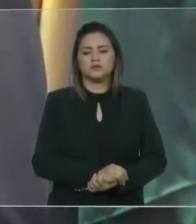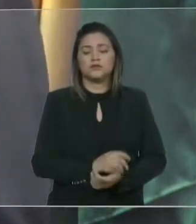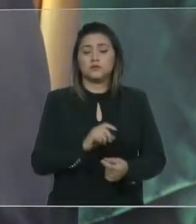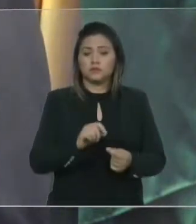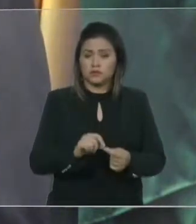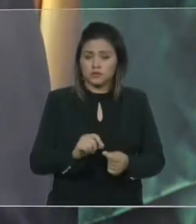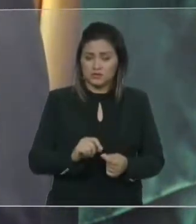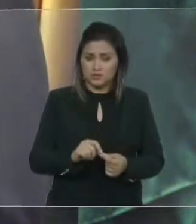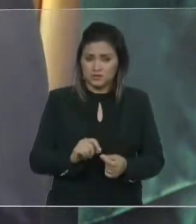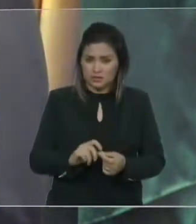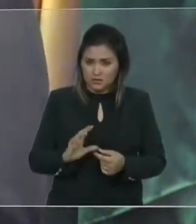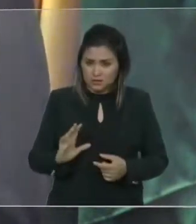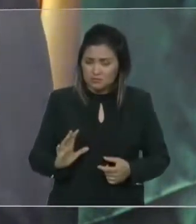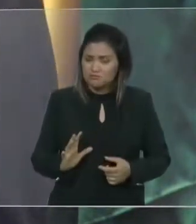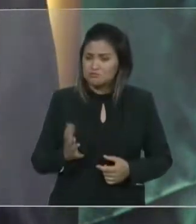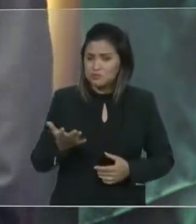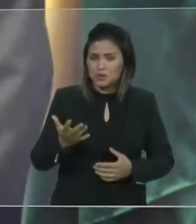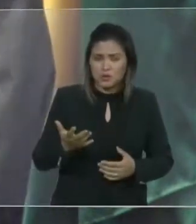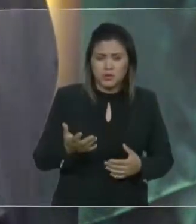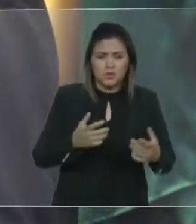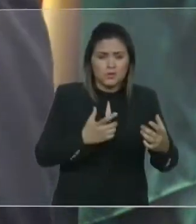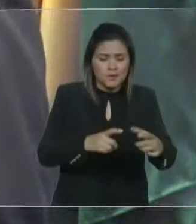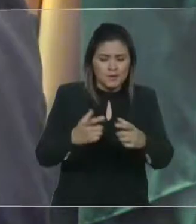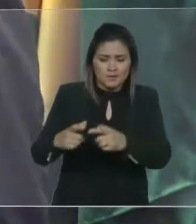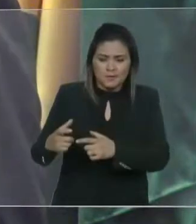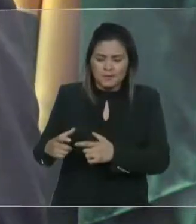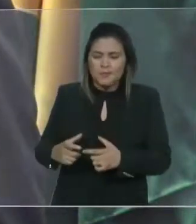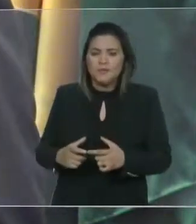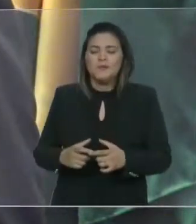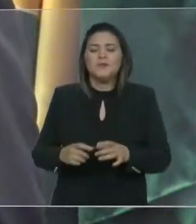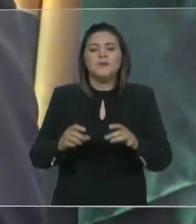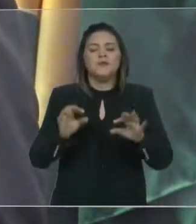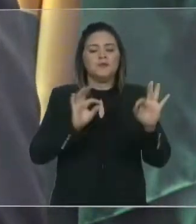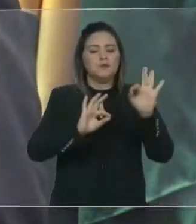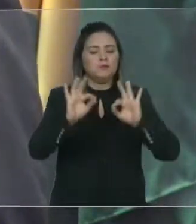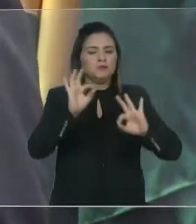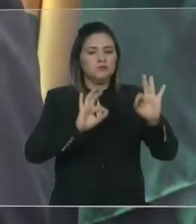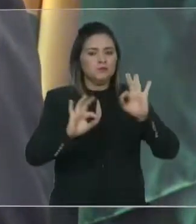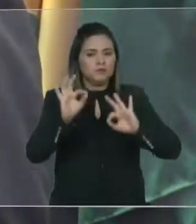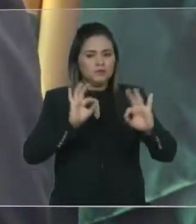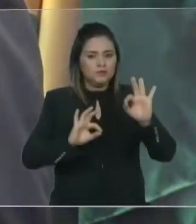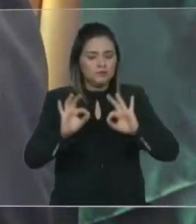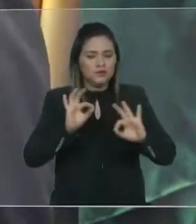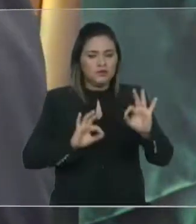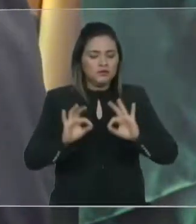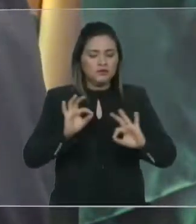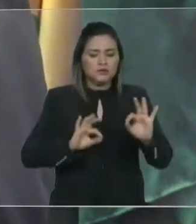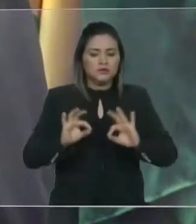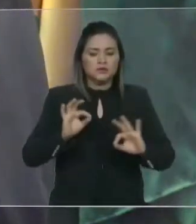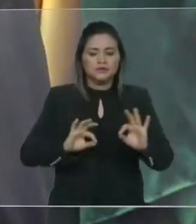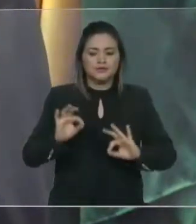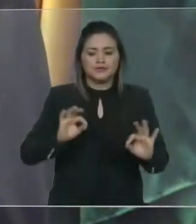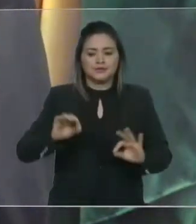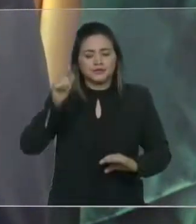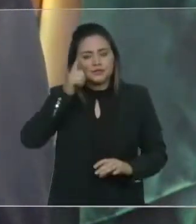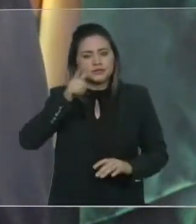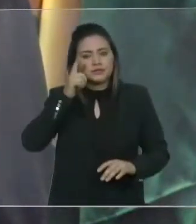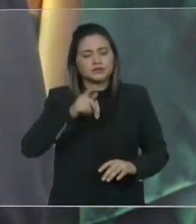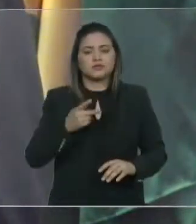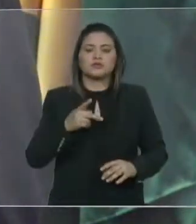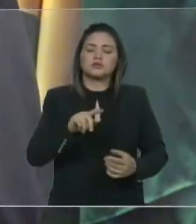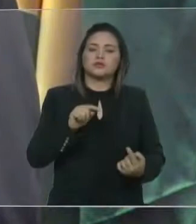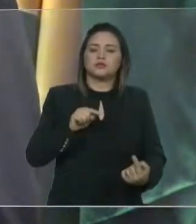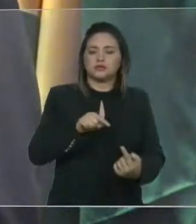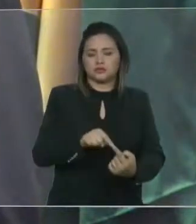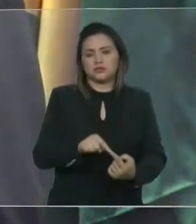evento algo que dê luz, que alcance a objetividade.